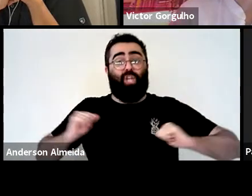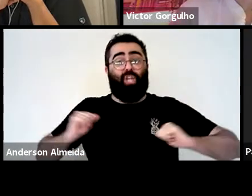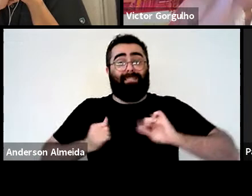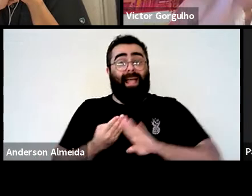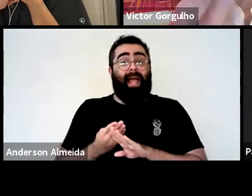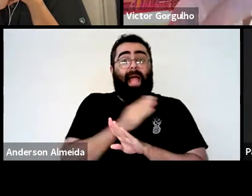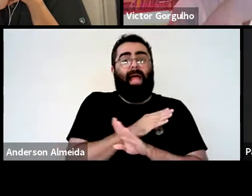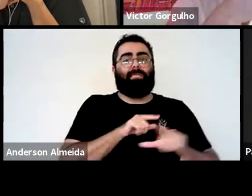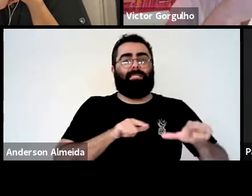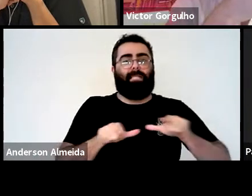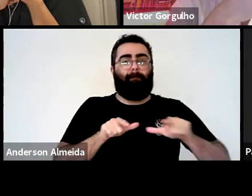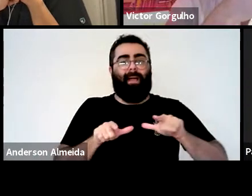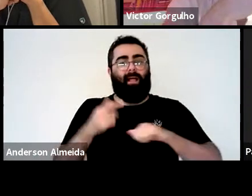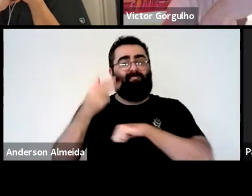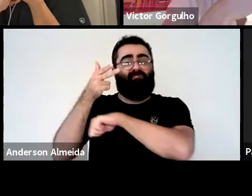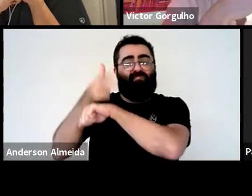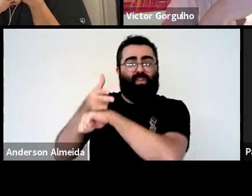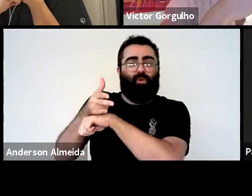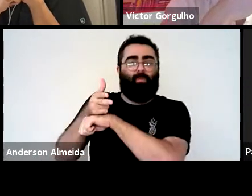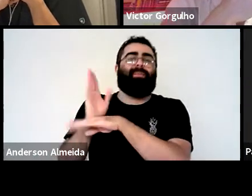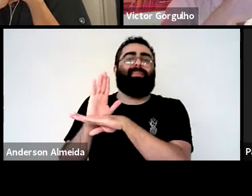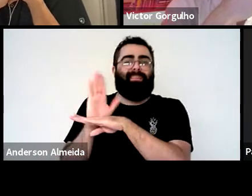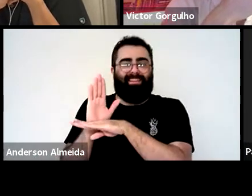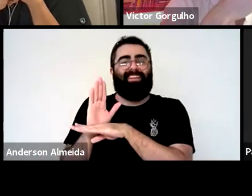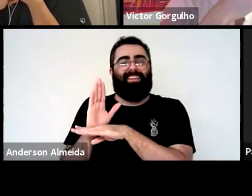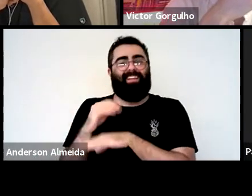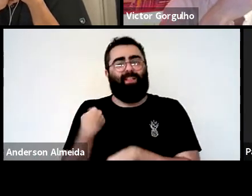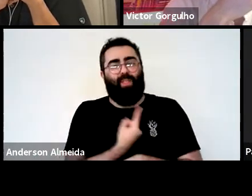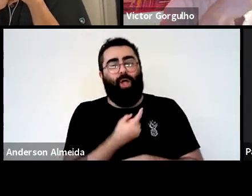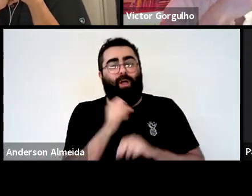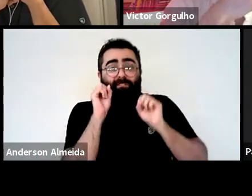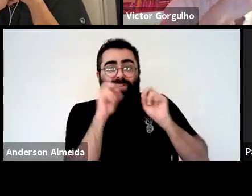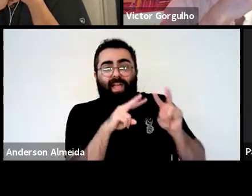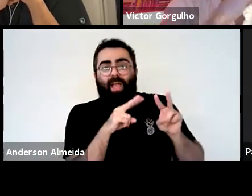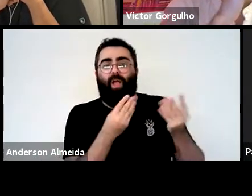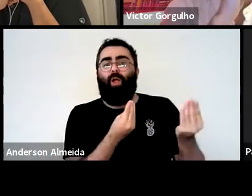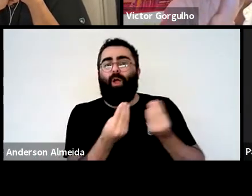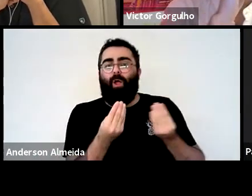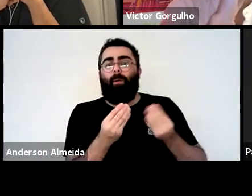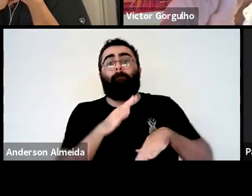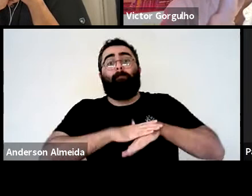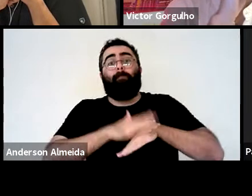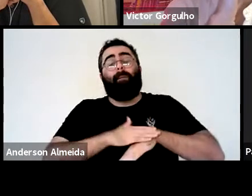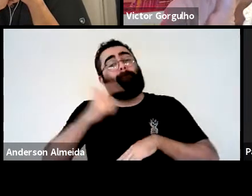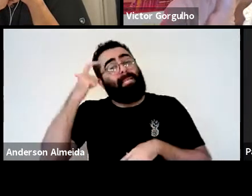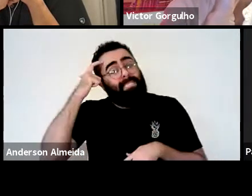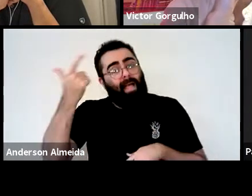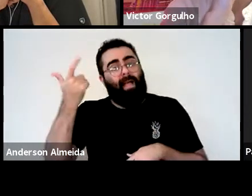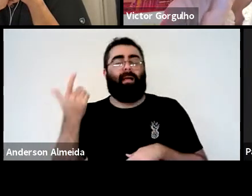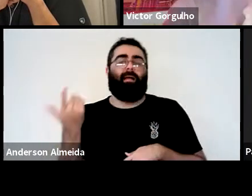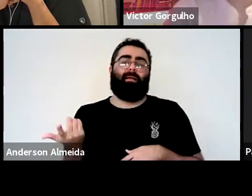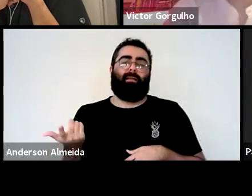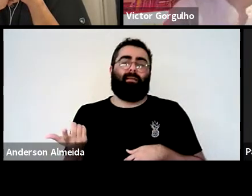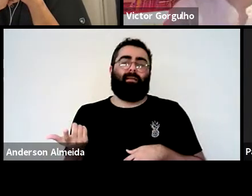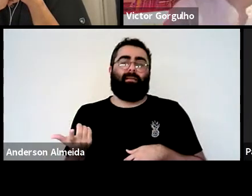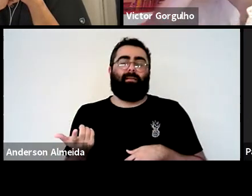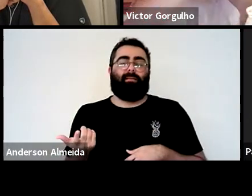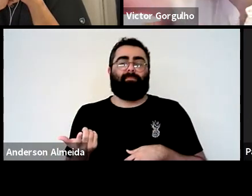das poses, né? Que a gente vai olhar para as poses como também um momento para pensar. A gente vai